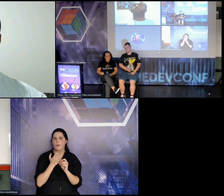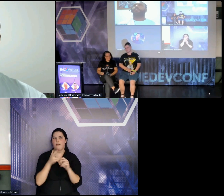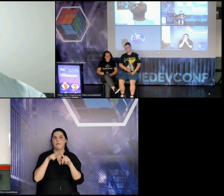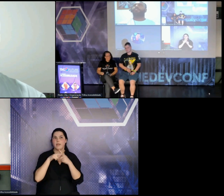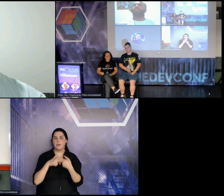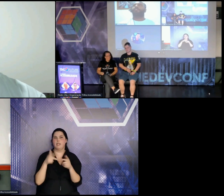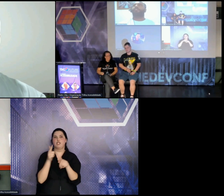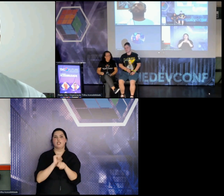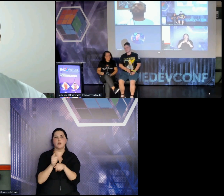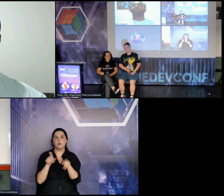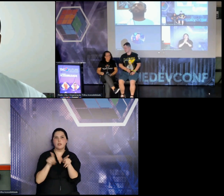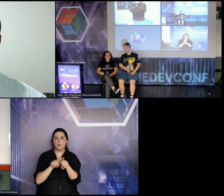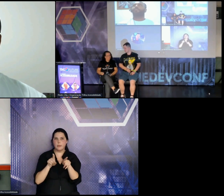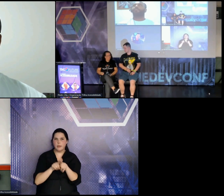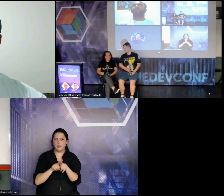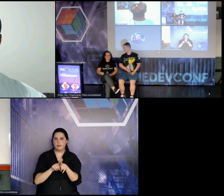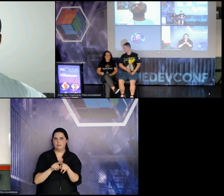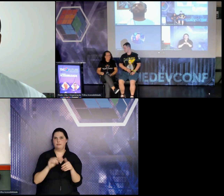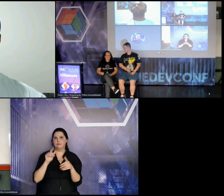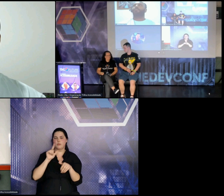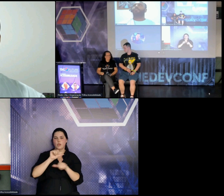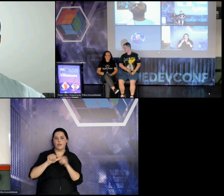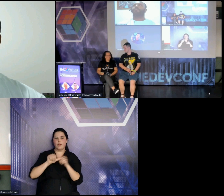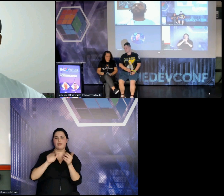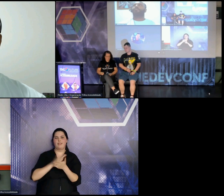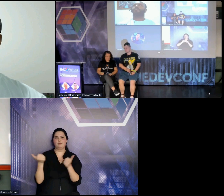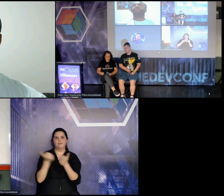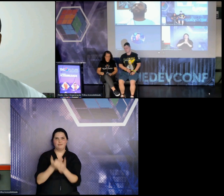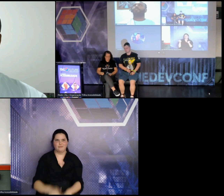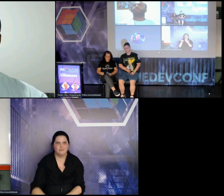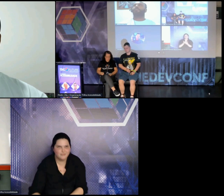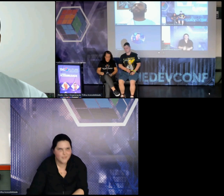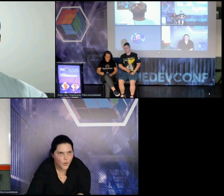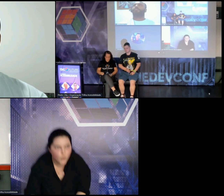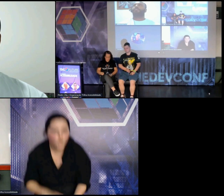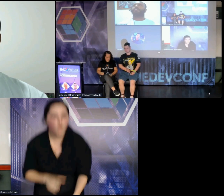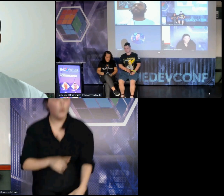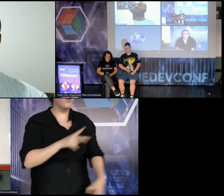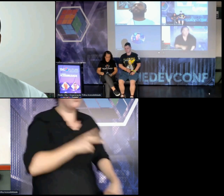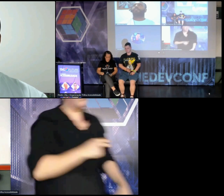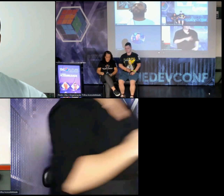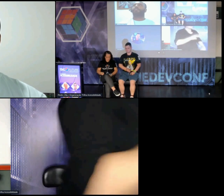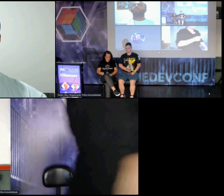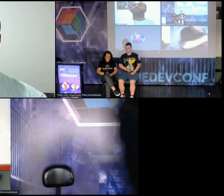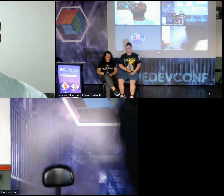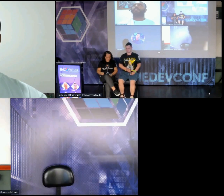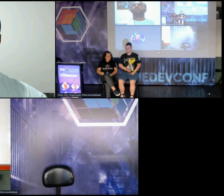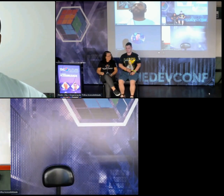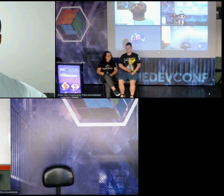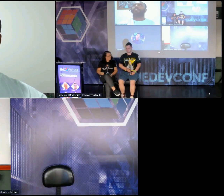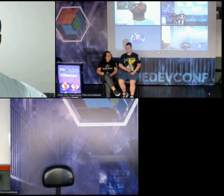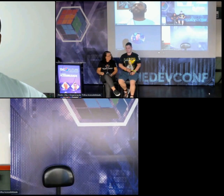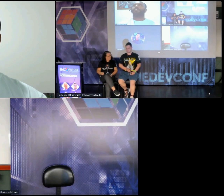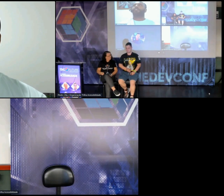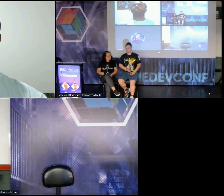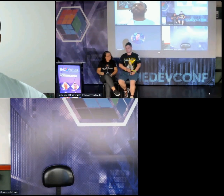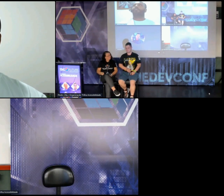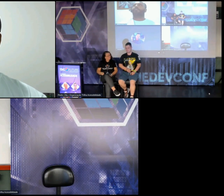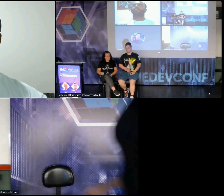de gestão dentro do Itaú também são ferramentas que o time já olha para acessibilidade, né?